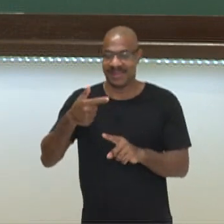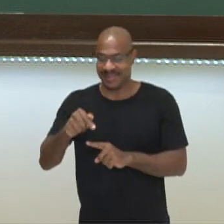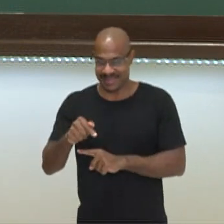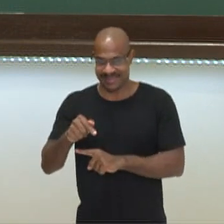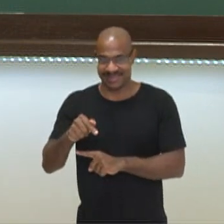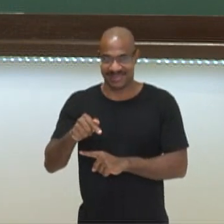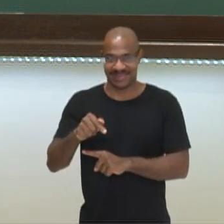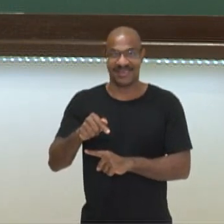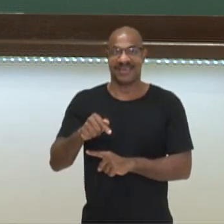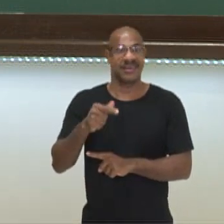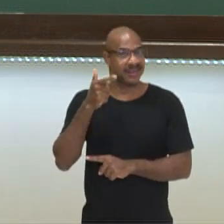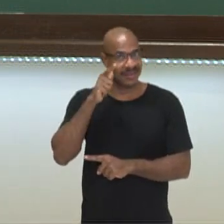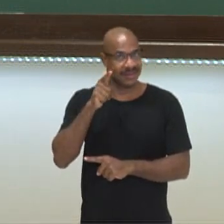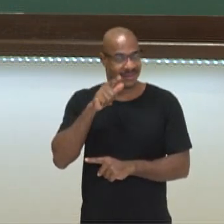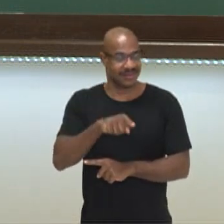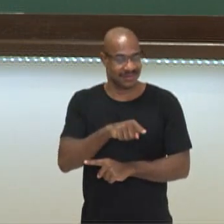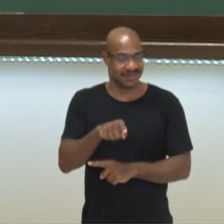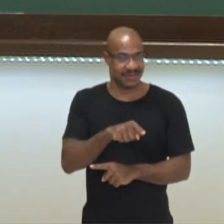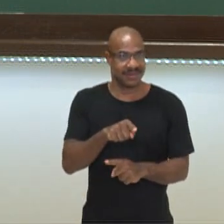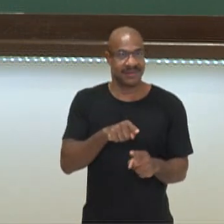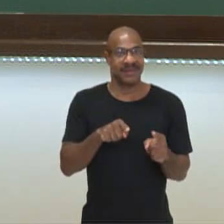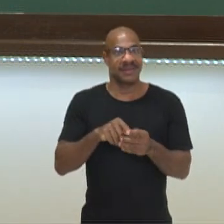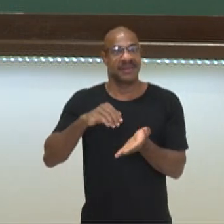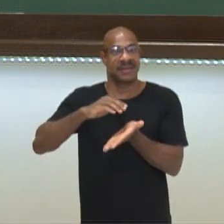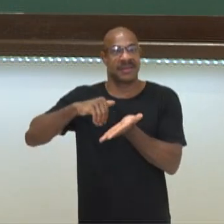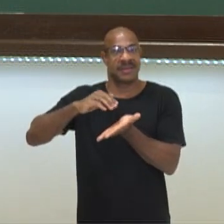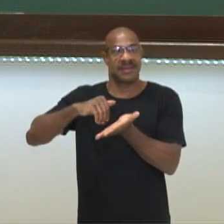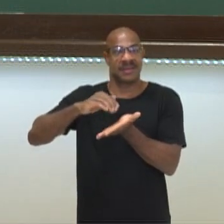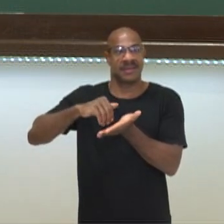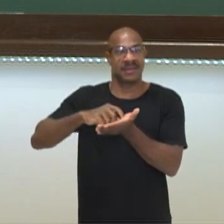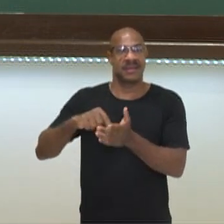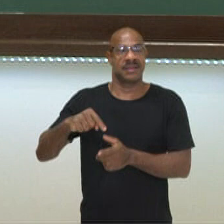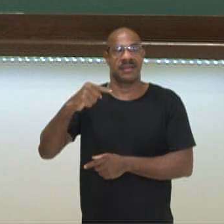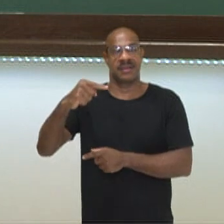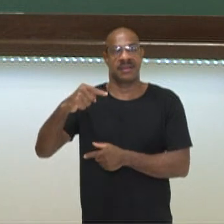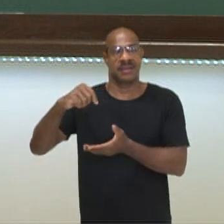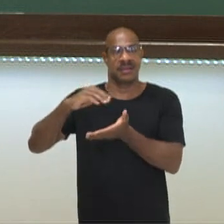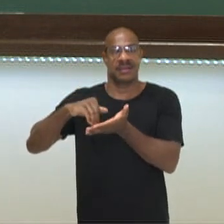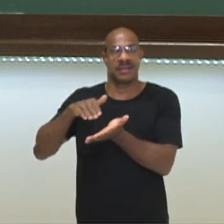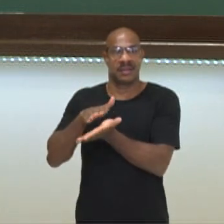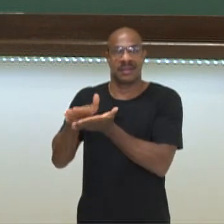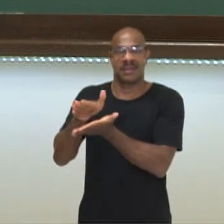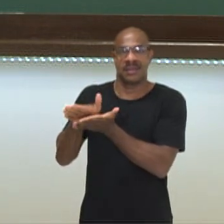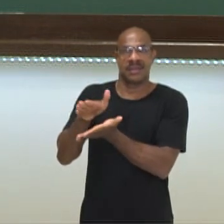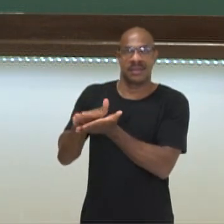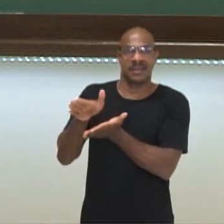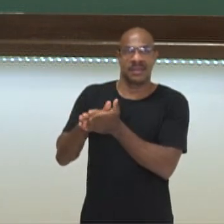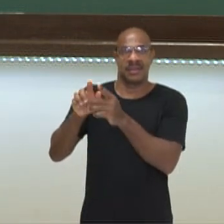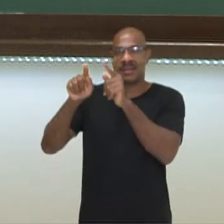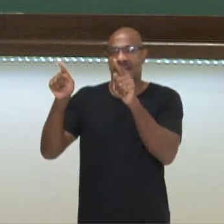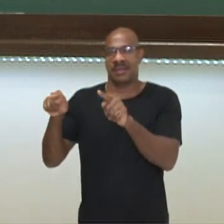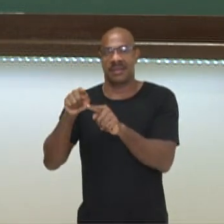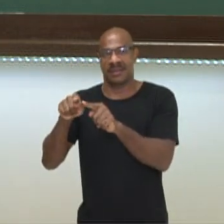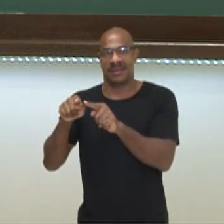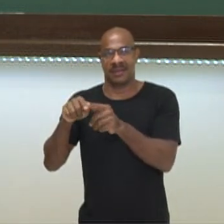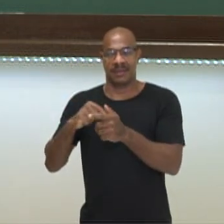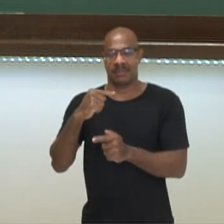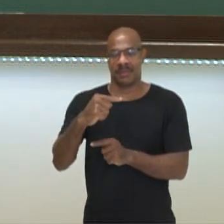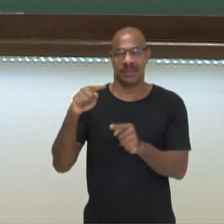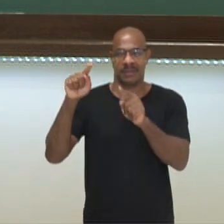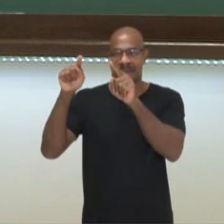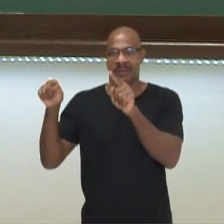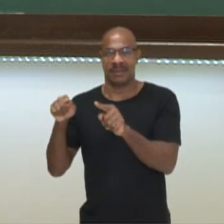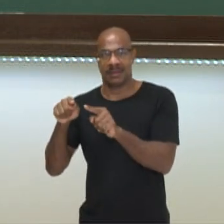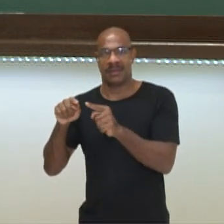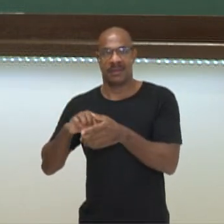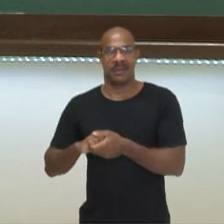não é? Os ganhos, e tirei tudo que foi gasto, certo? Não é assim que a gente faz? Eu